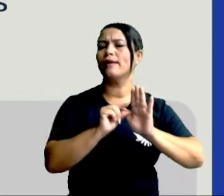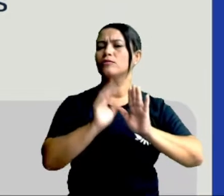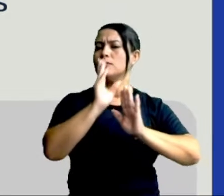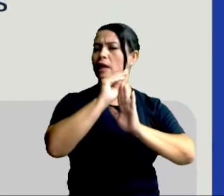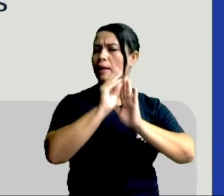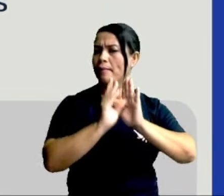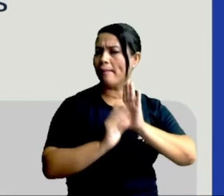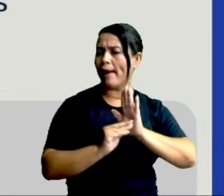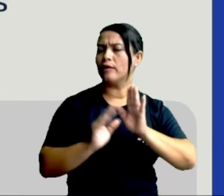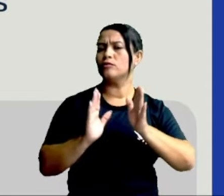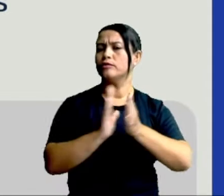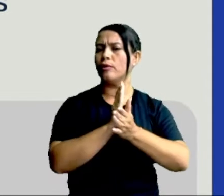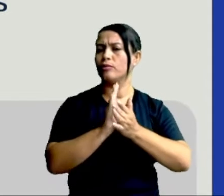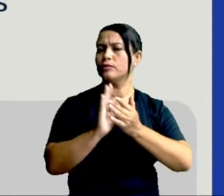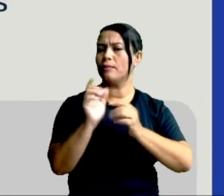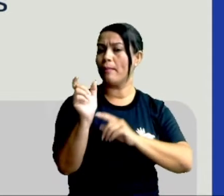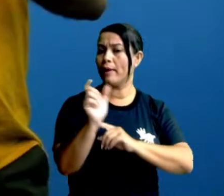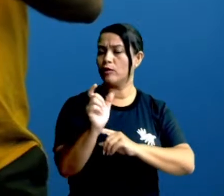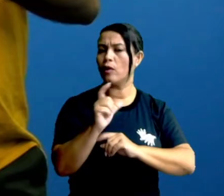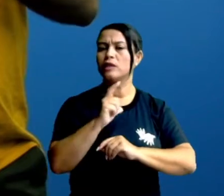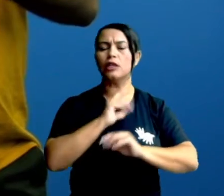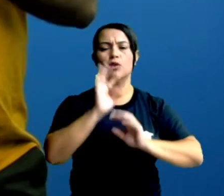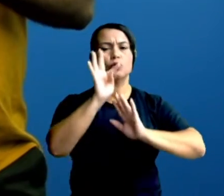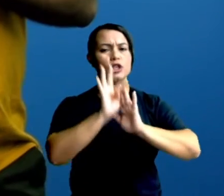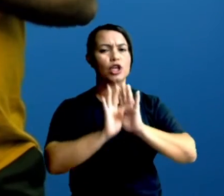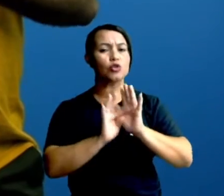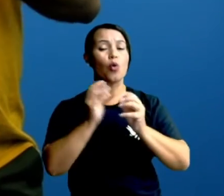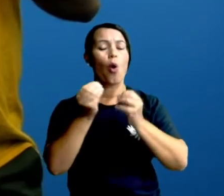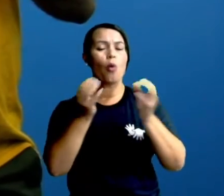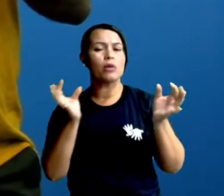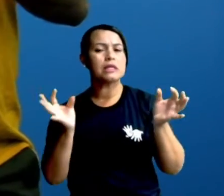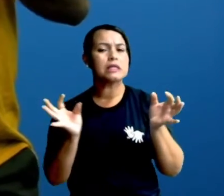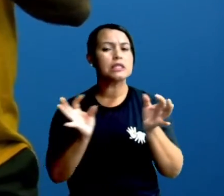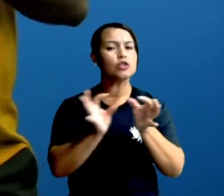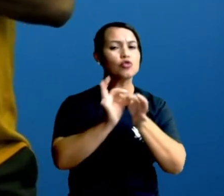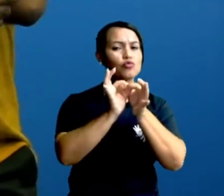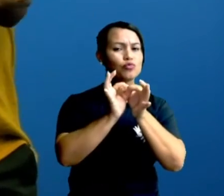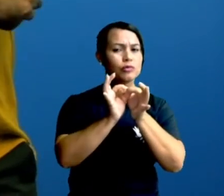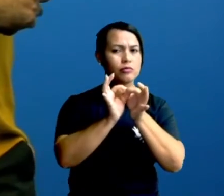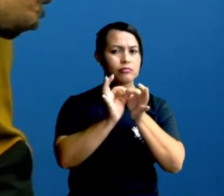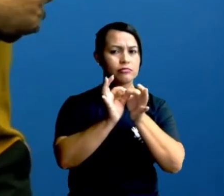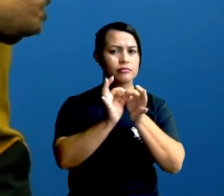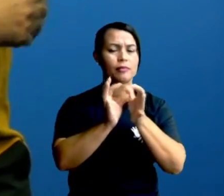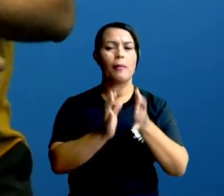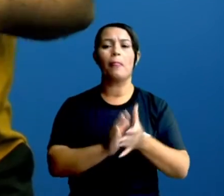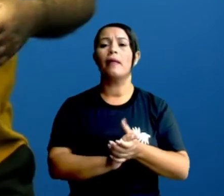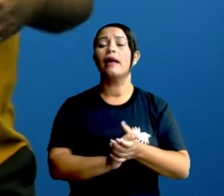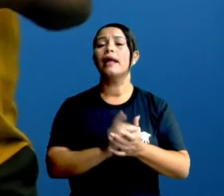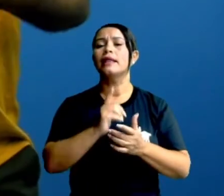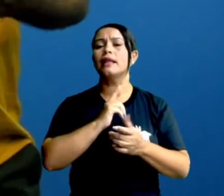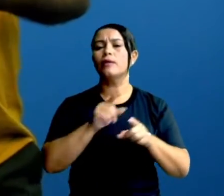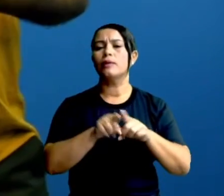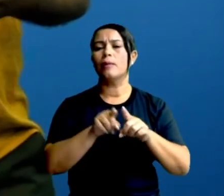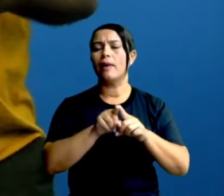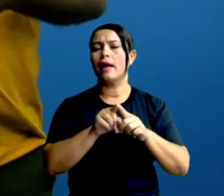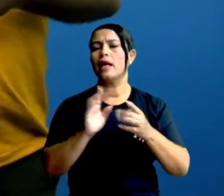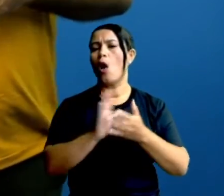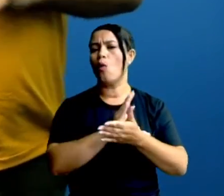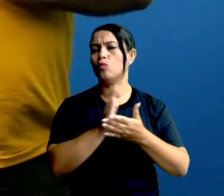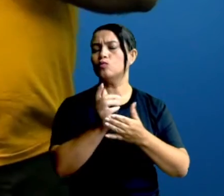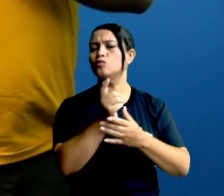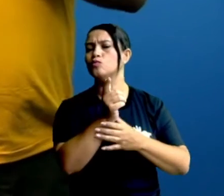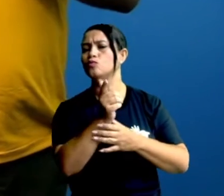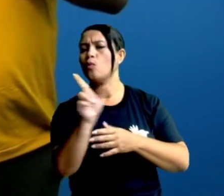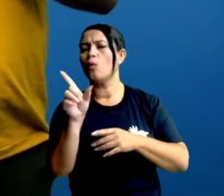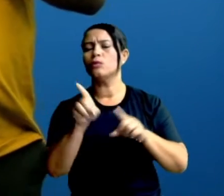elementos menores de um texto, eles se juntam, né? Eles se ligam. Né? E entre os componentes de um texto,